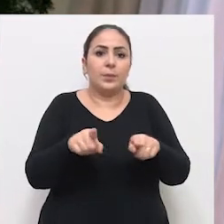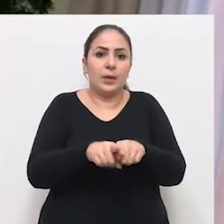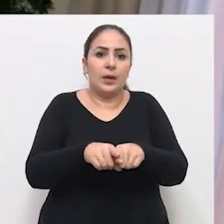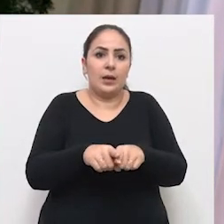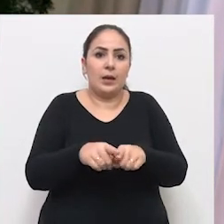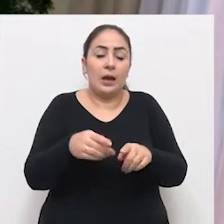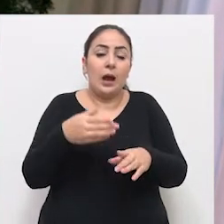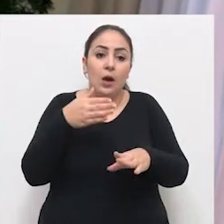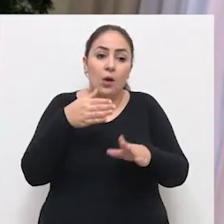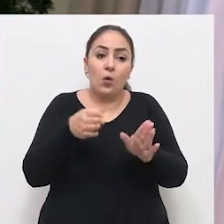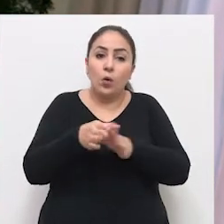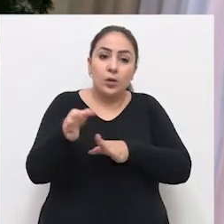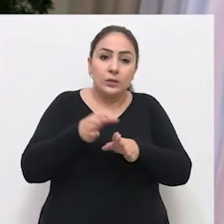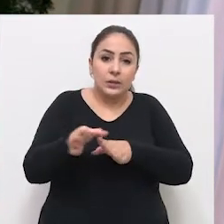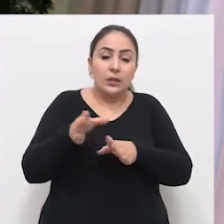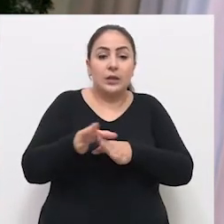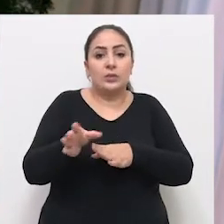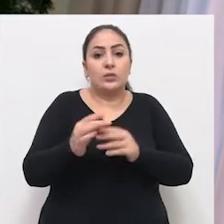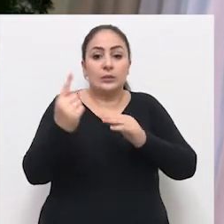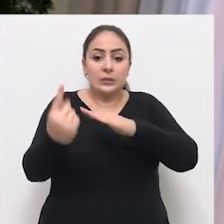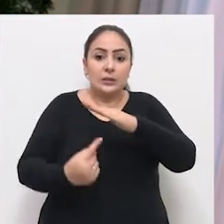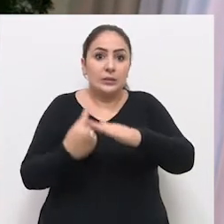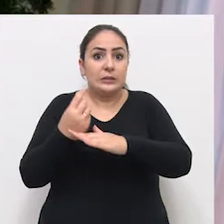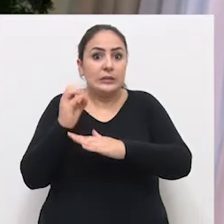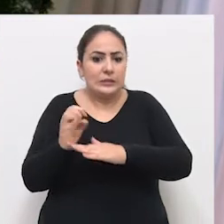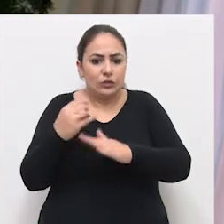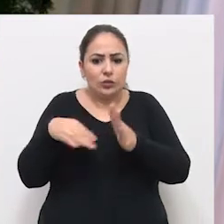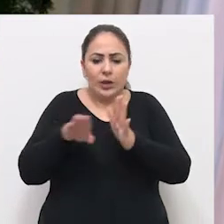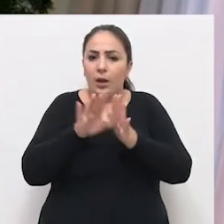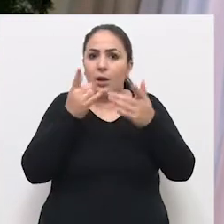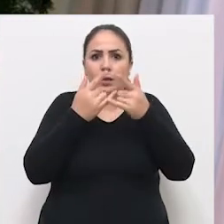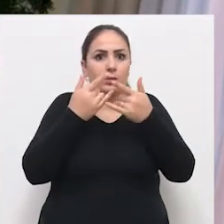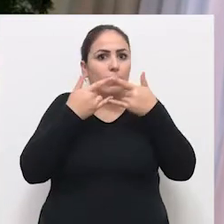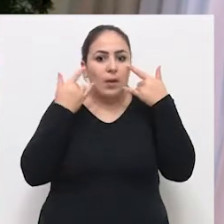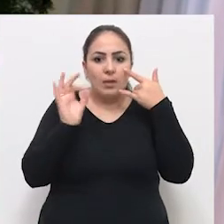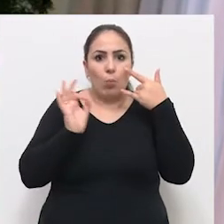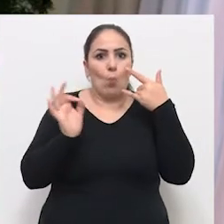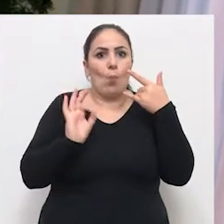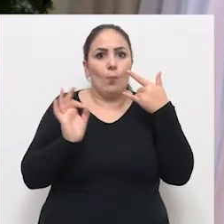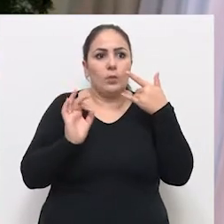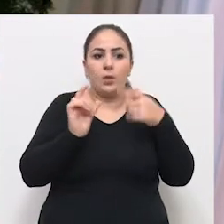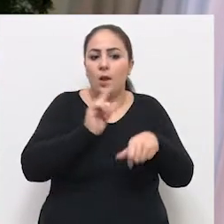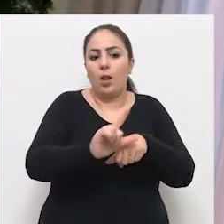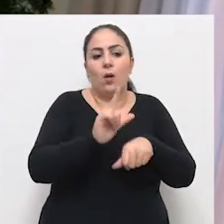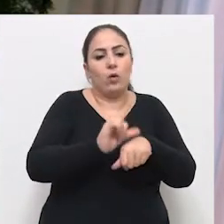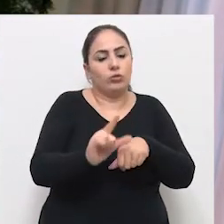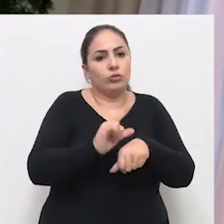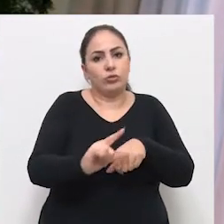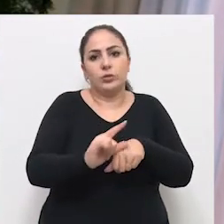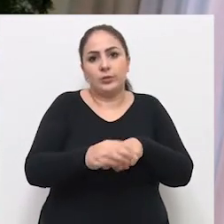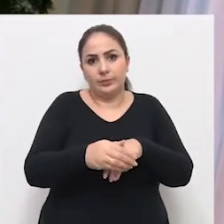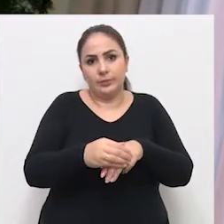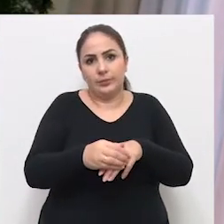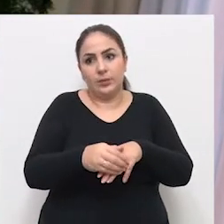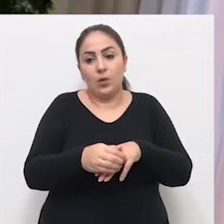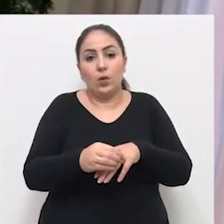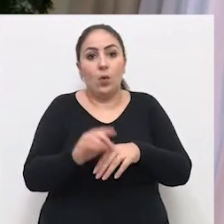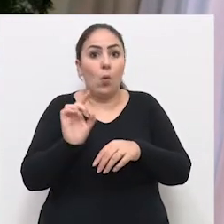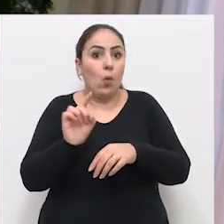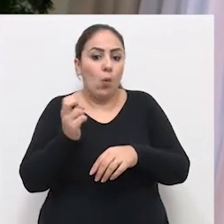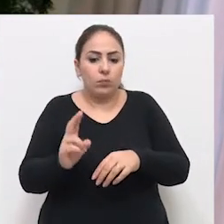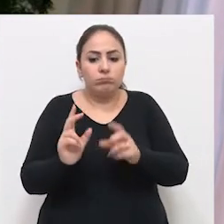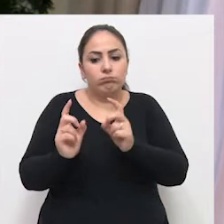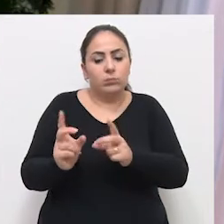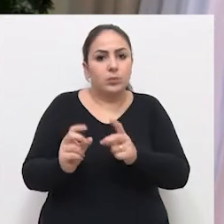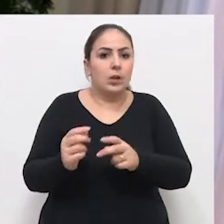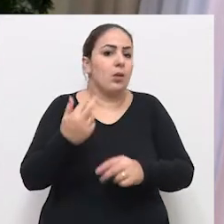inclusive orientando os clientes para que, eventualmente, os que chegassem sem máscara nas suas lojas,